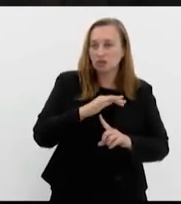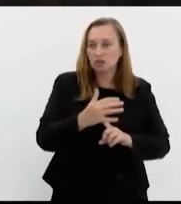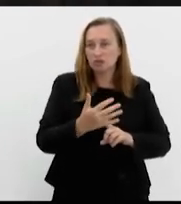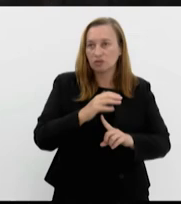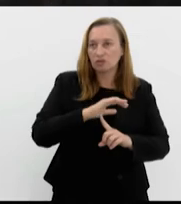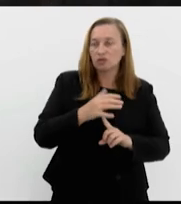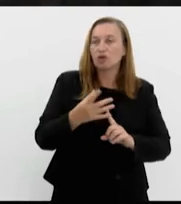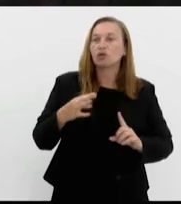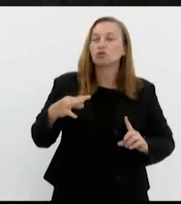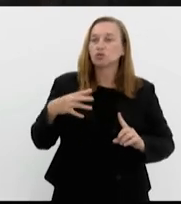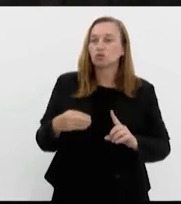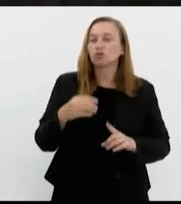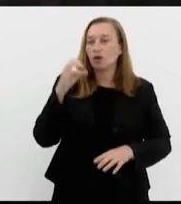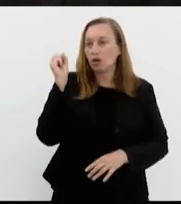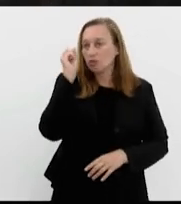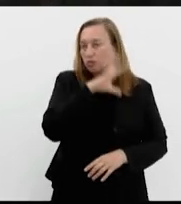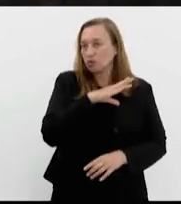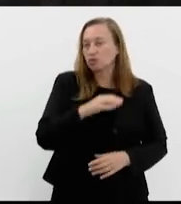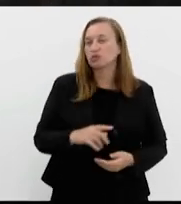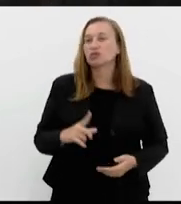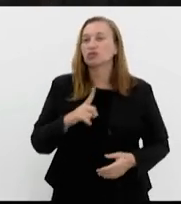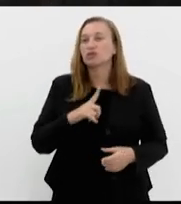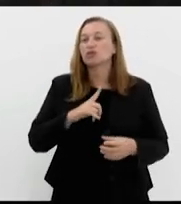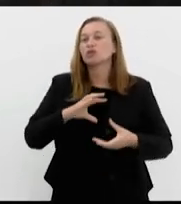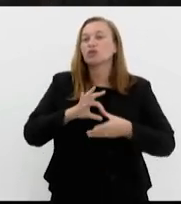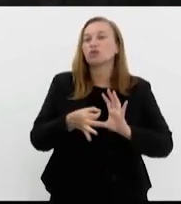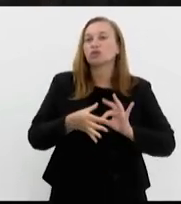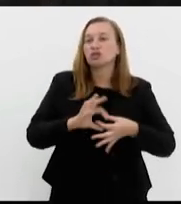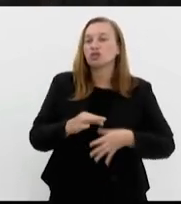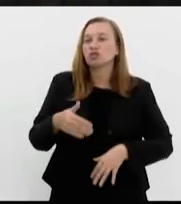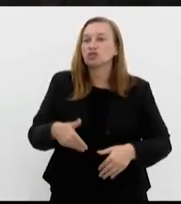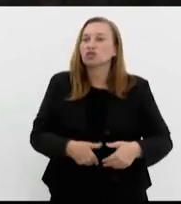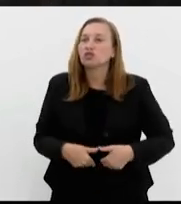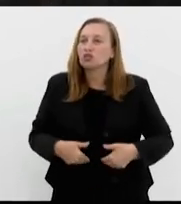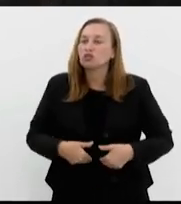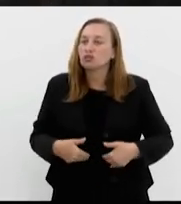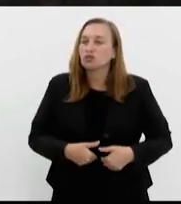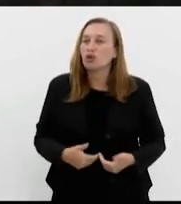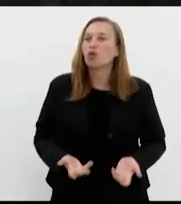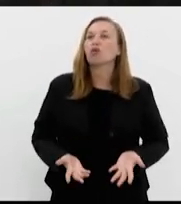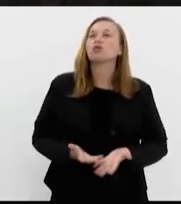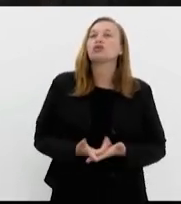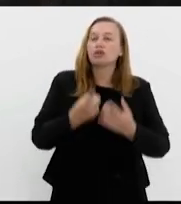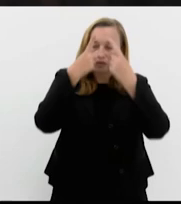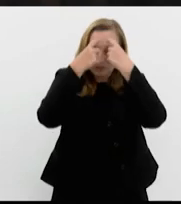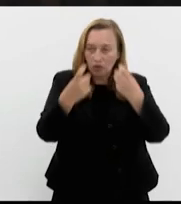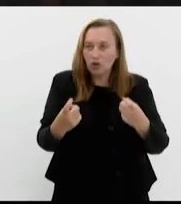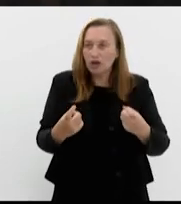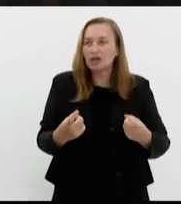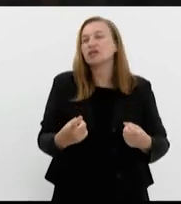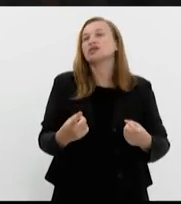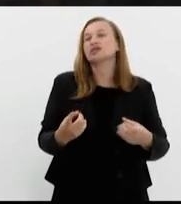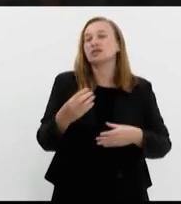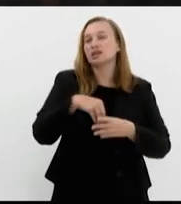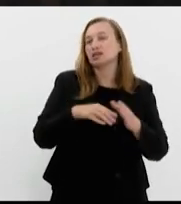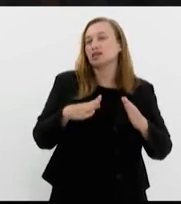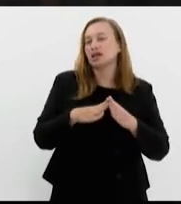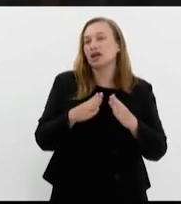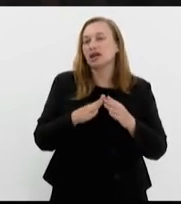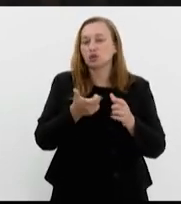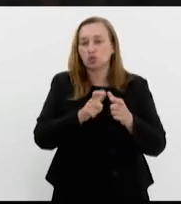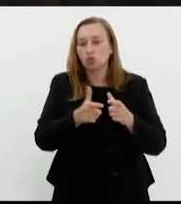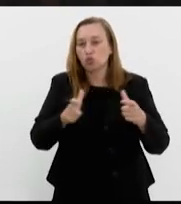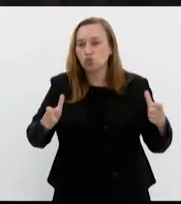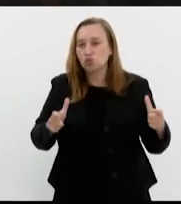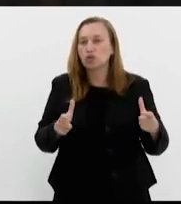é um absurdo. Vivemos um contexto de fome, de aumento das taxas de violência doméstica, de